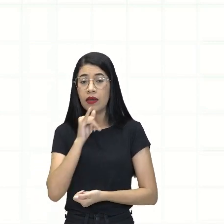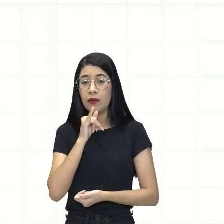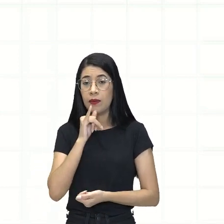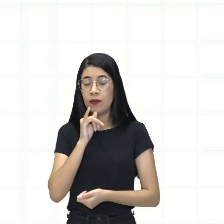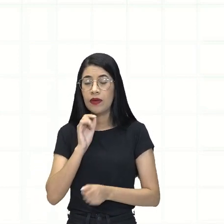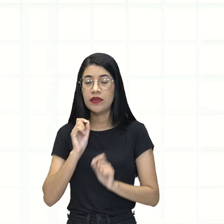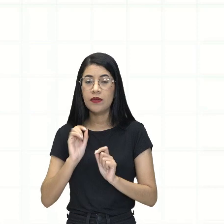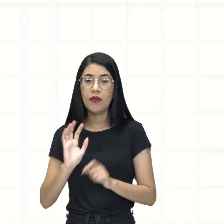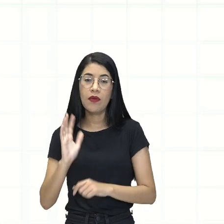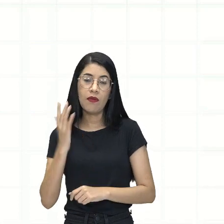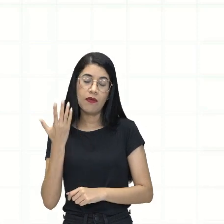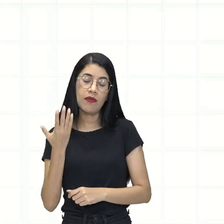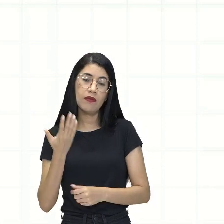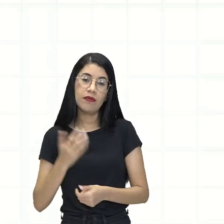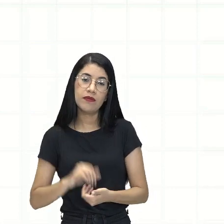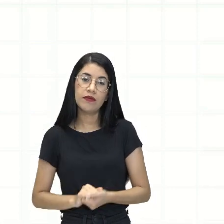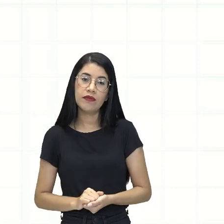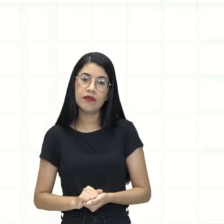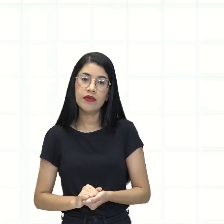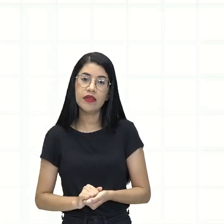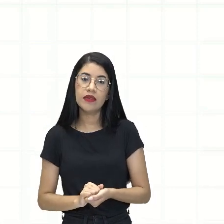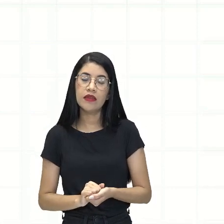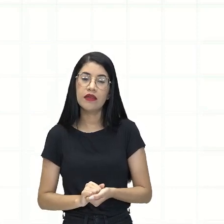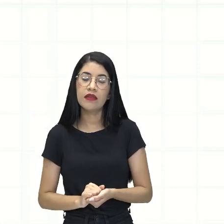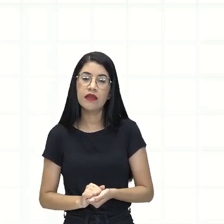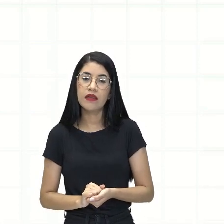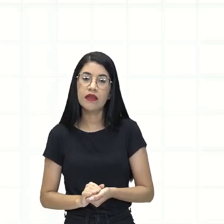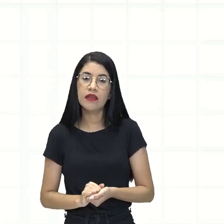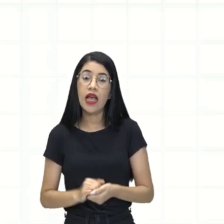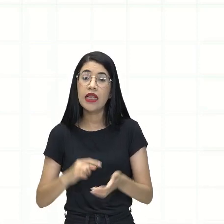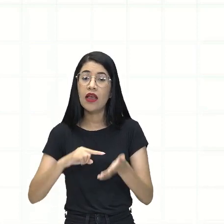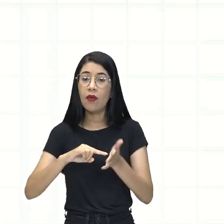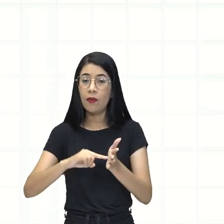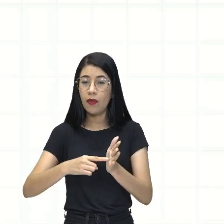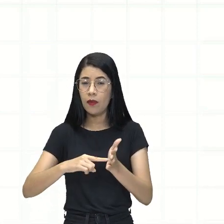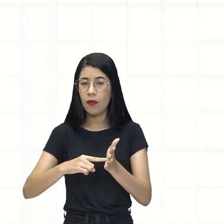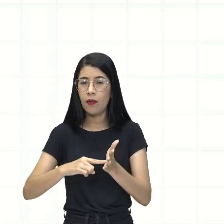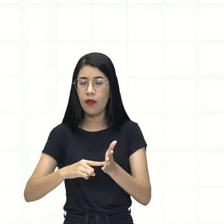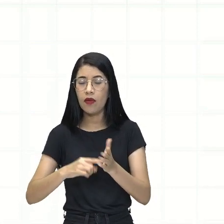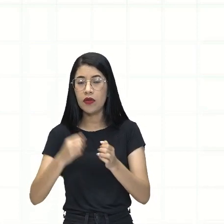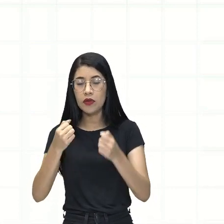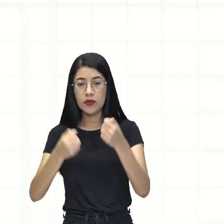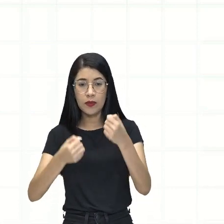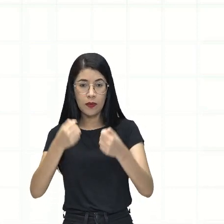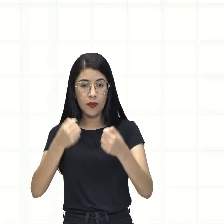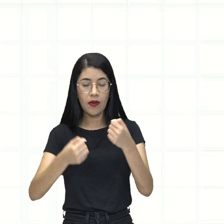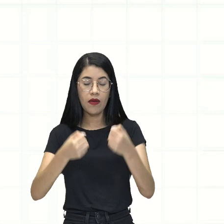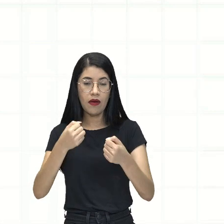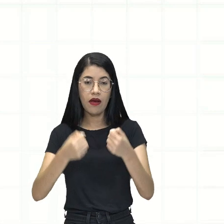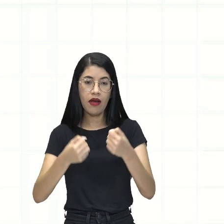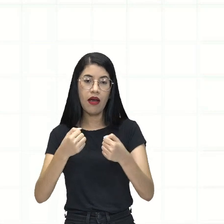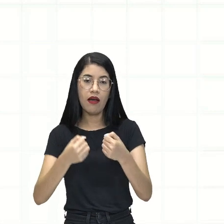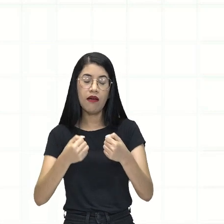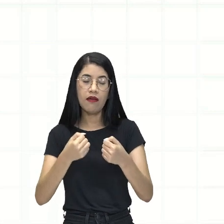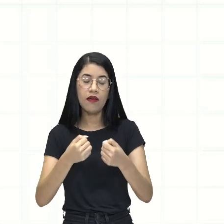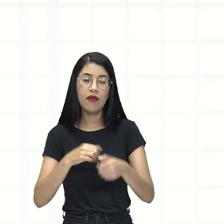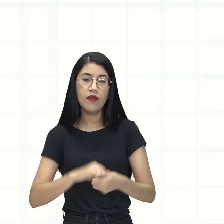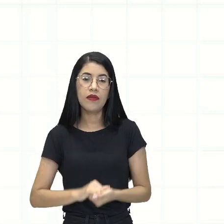que ocorrem os motores, né? Os motores de combustão, e como exemplo,